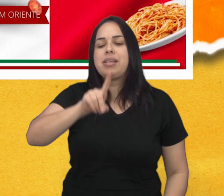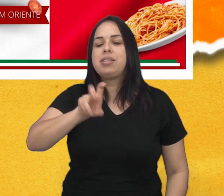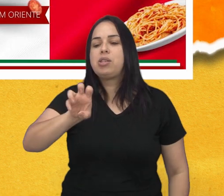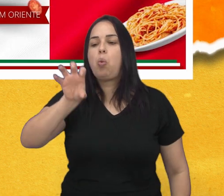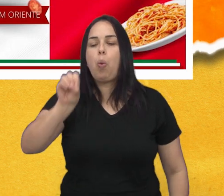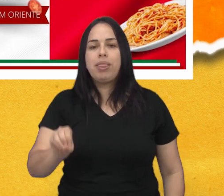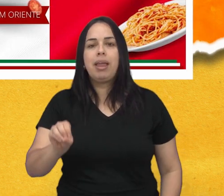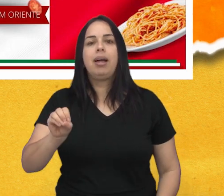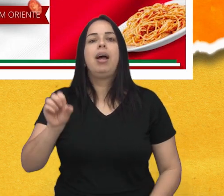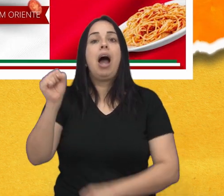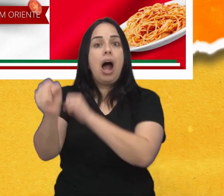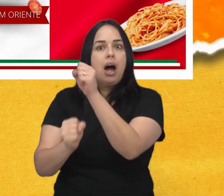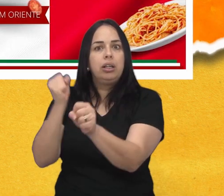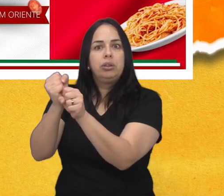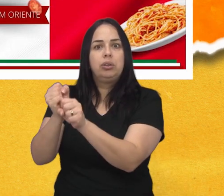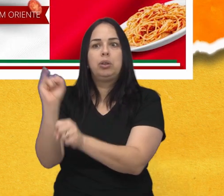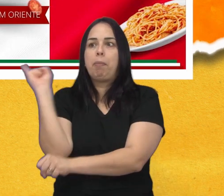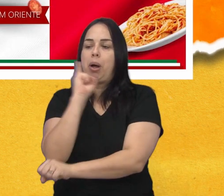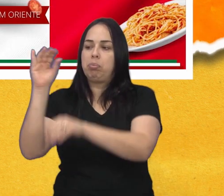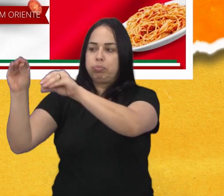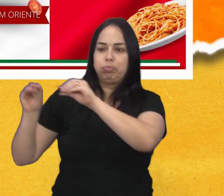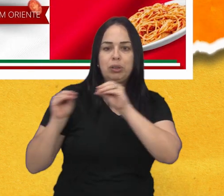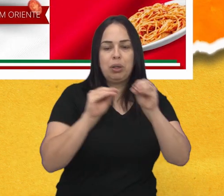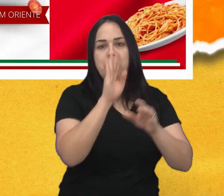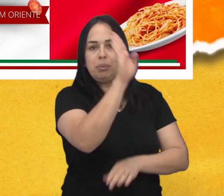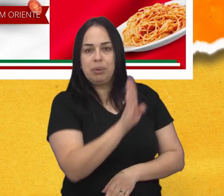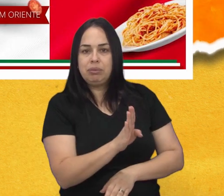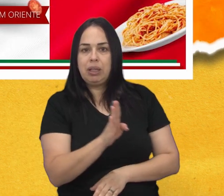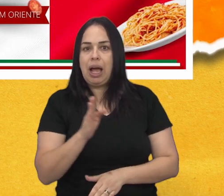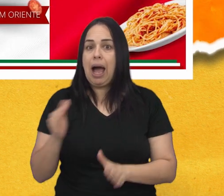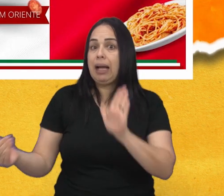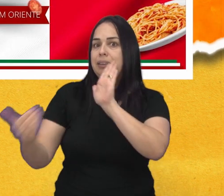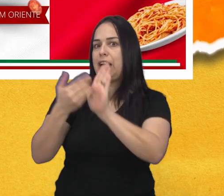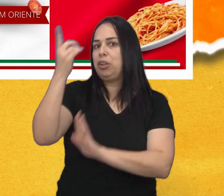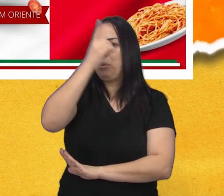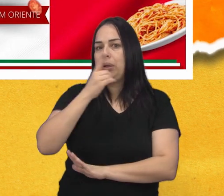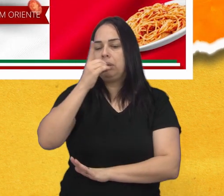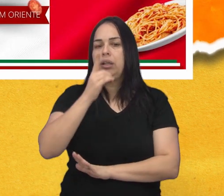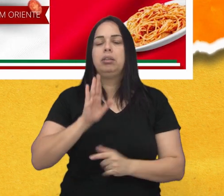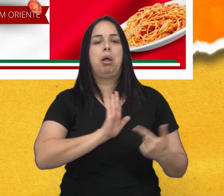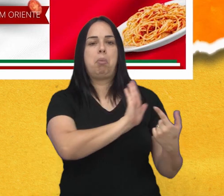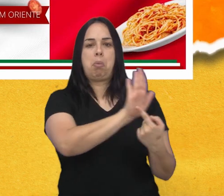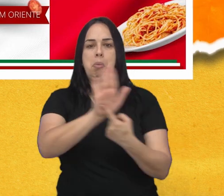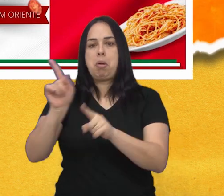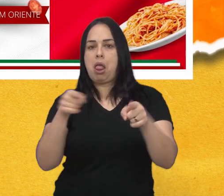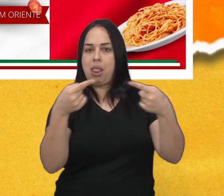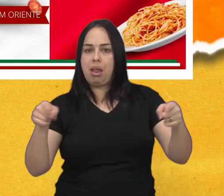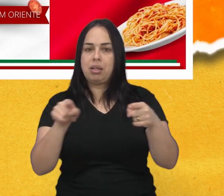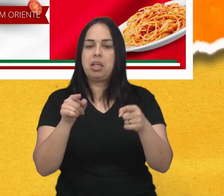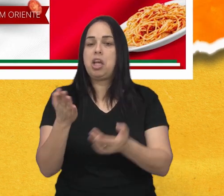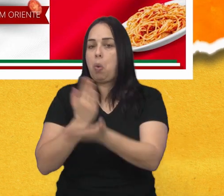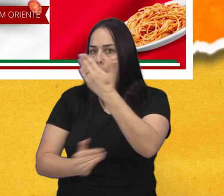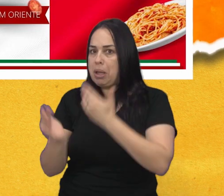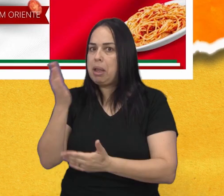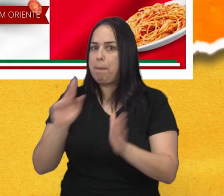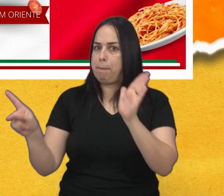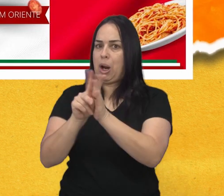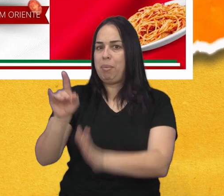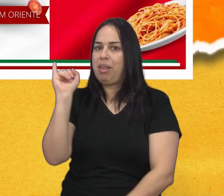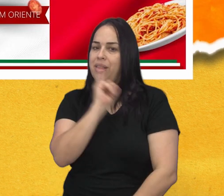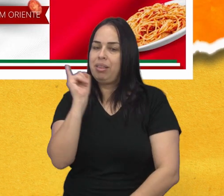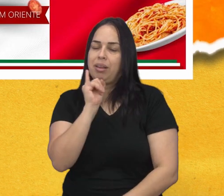da imigração italiana no Brasil. A festa segue até domingo com várias apresentações musicais e pratos